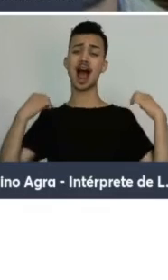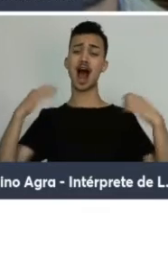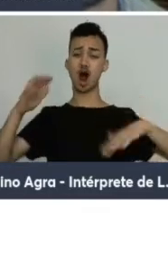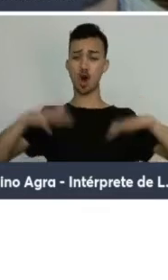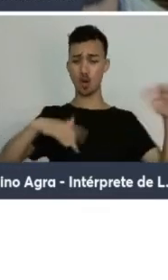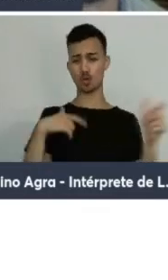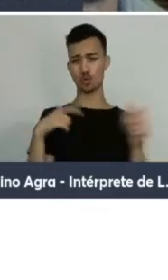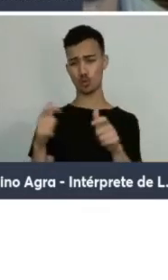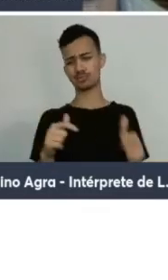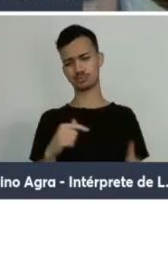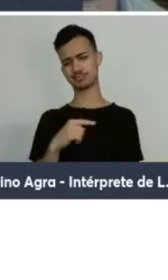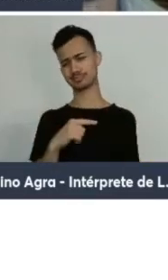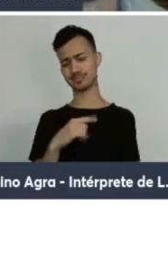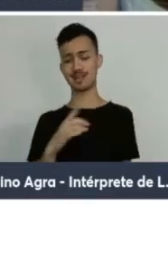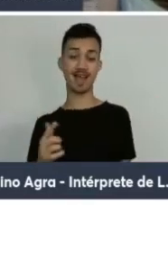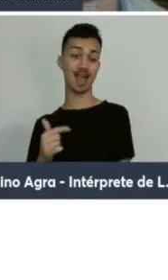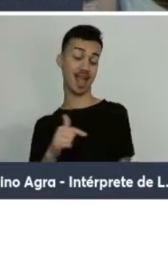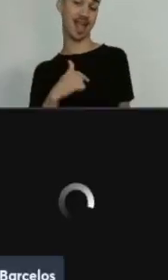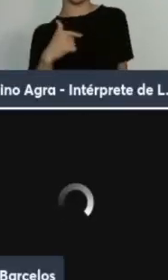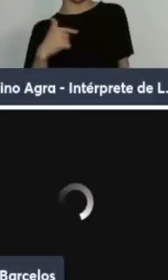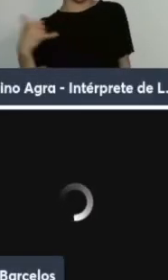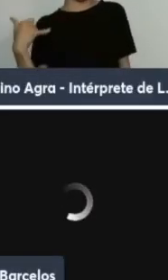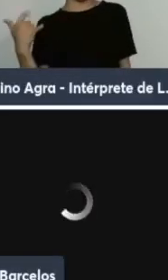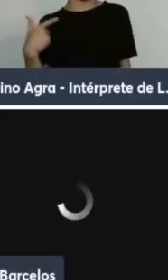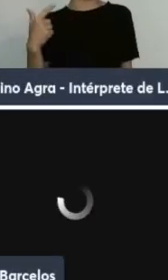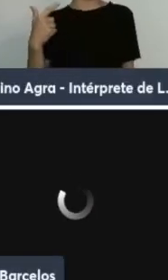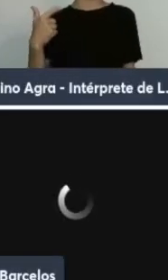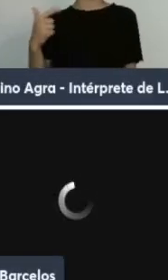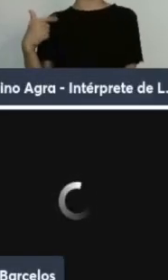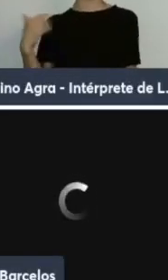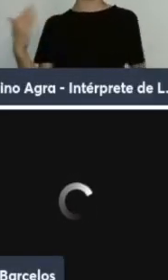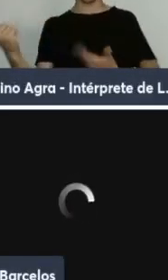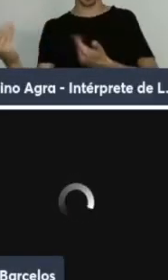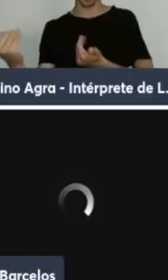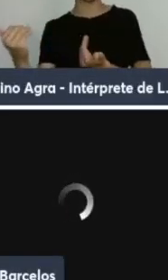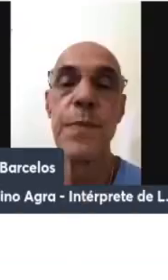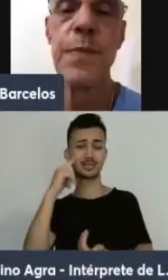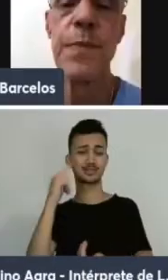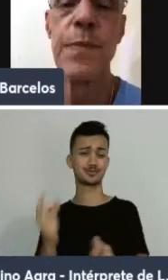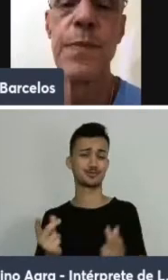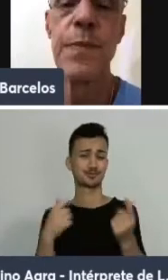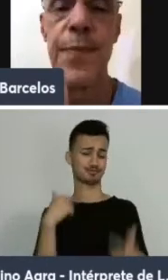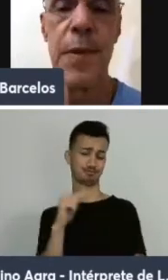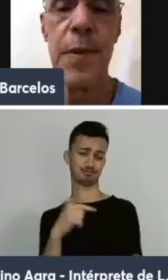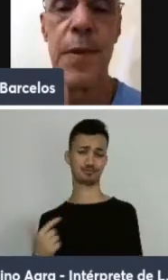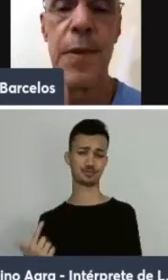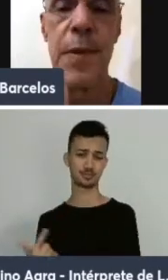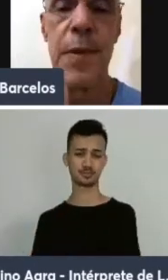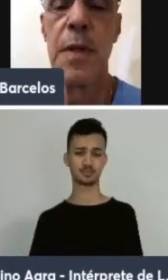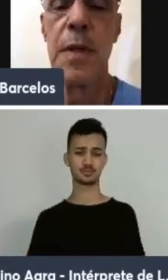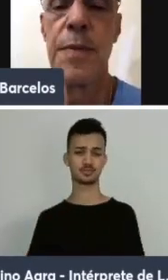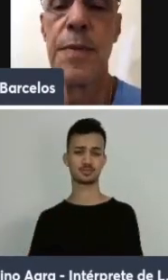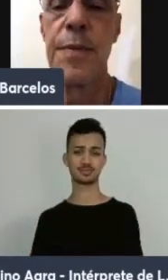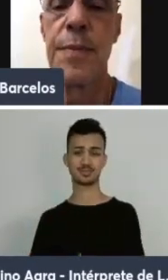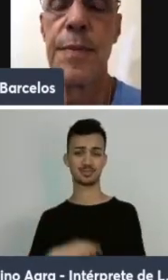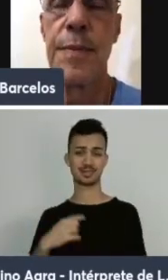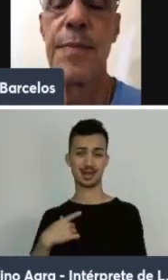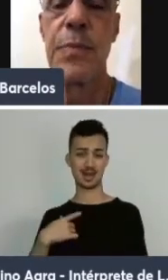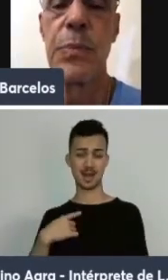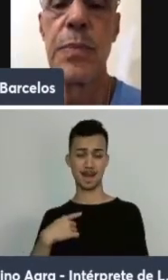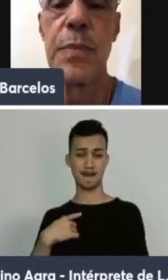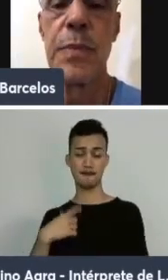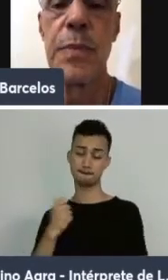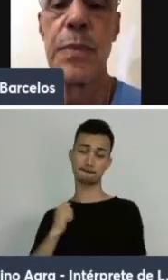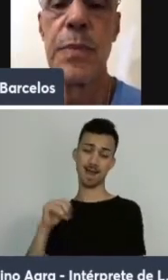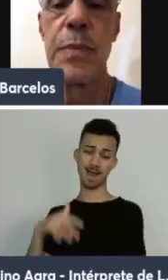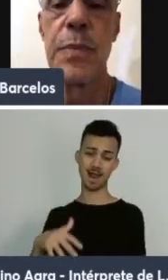também eu era menor e não tinha muito dinheiro para participar de algumas coisas, tudo era pago, né? Sim. Era barato, o clube era bem mais barato,